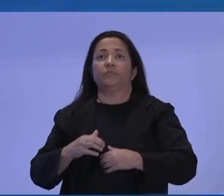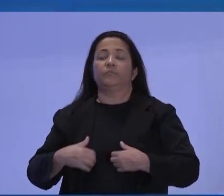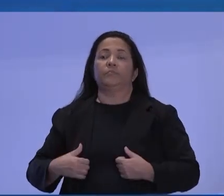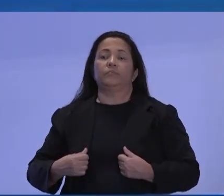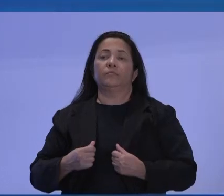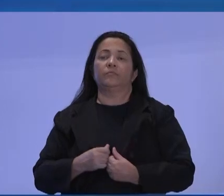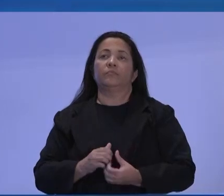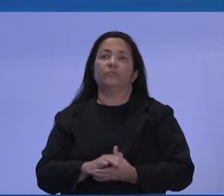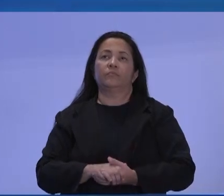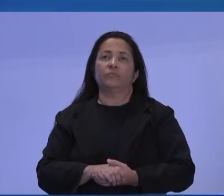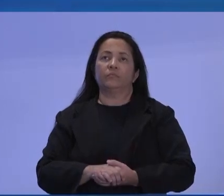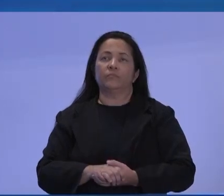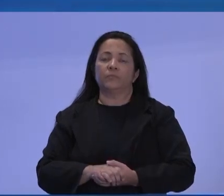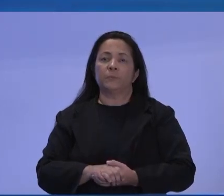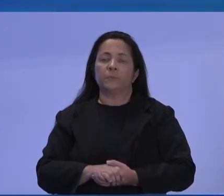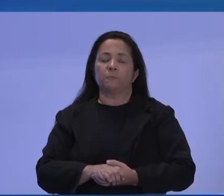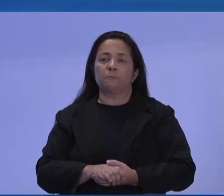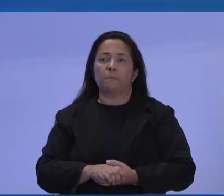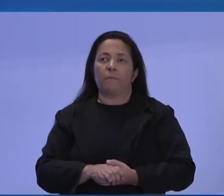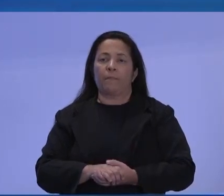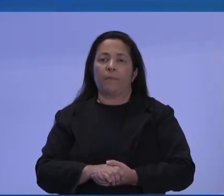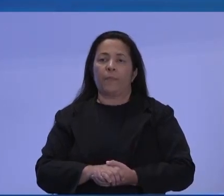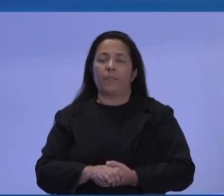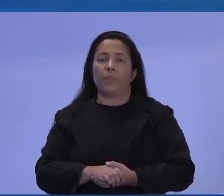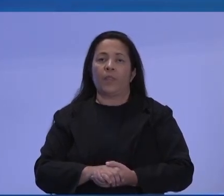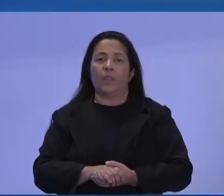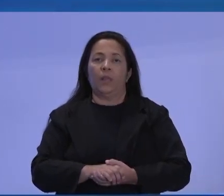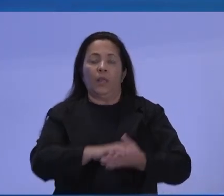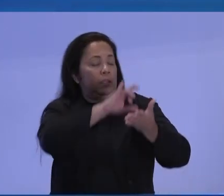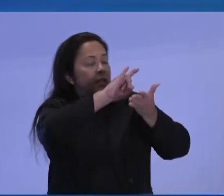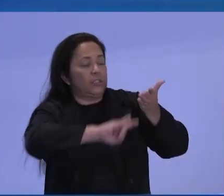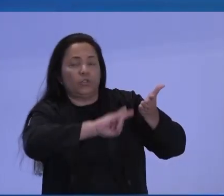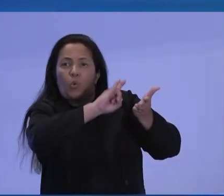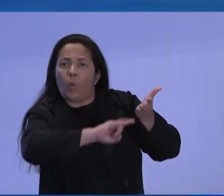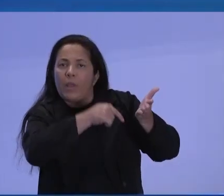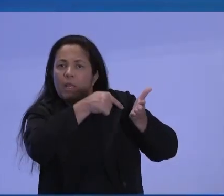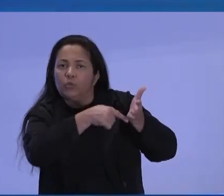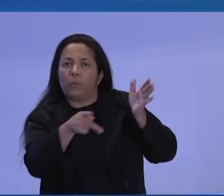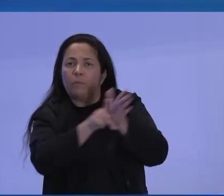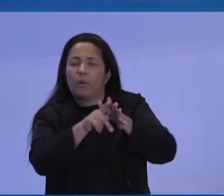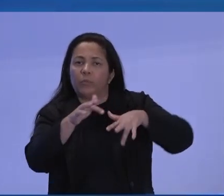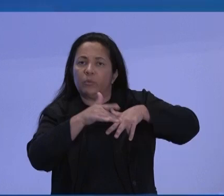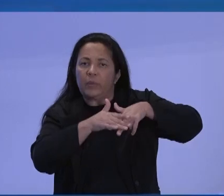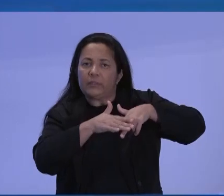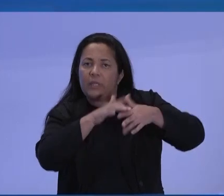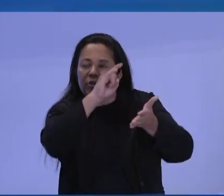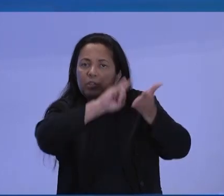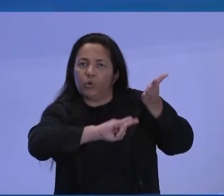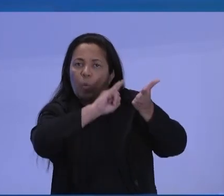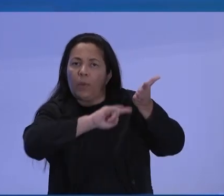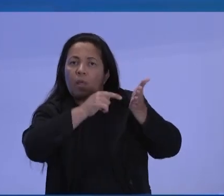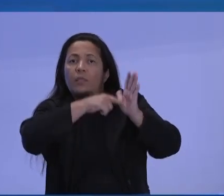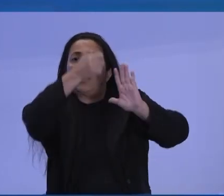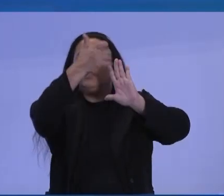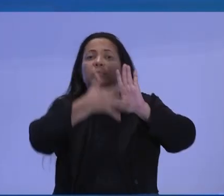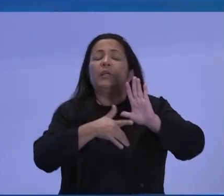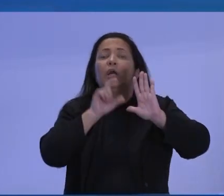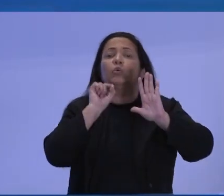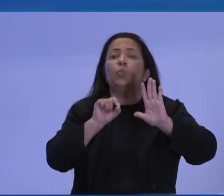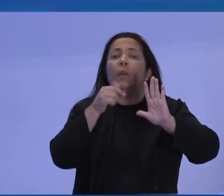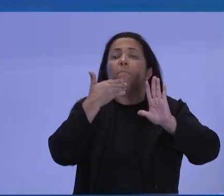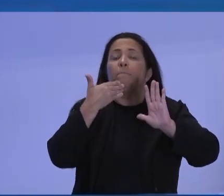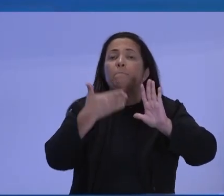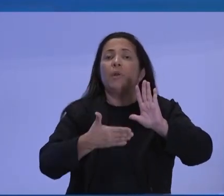O que deve ter nesse encaminhamento para as referências? Então,